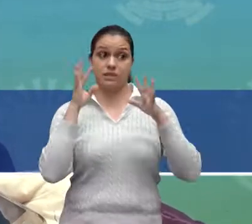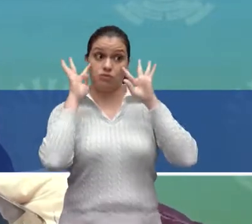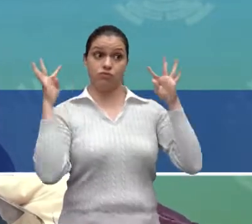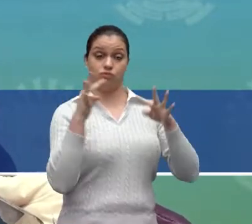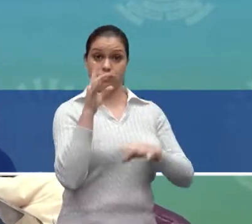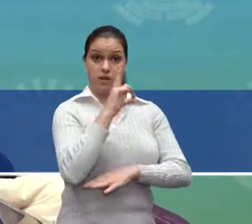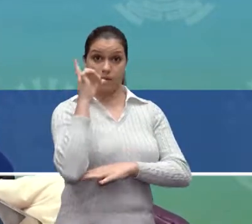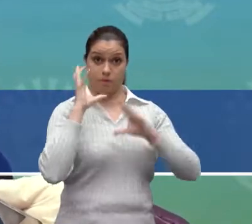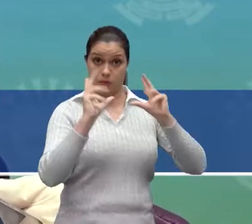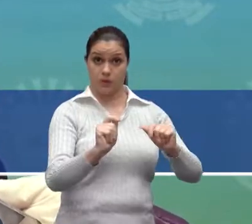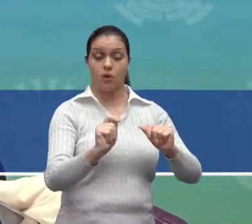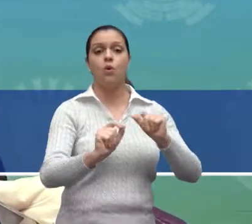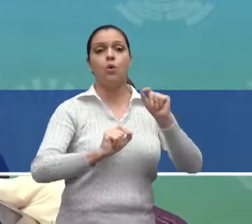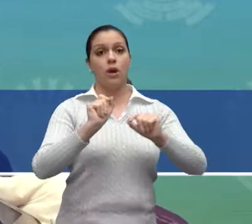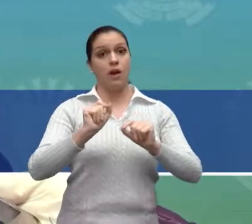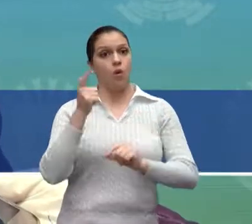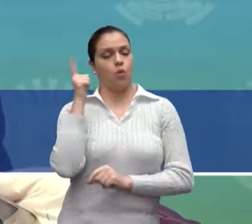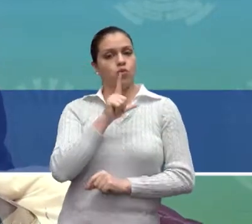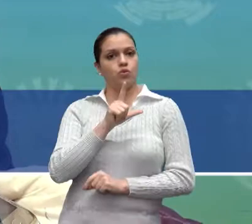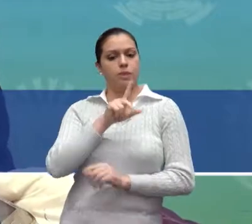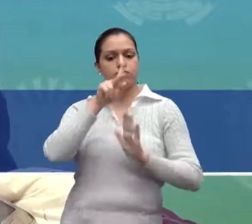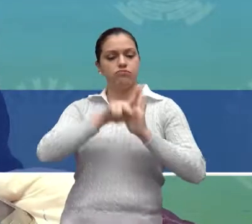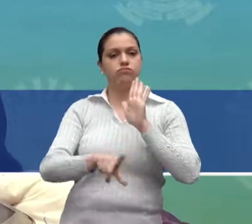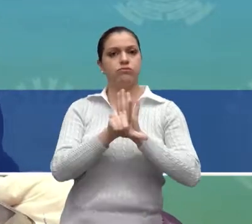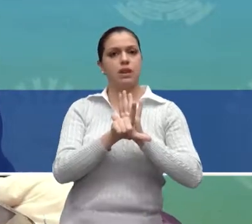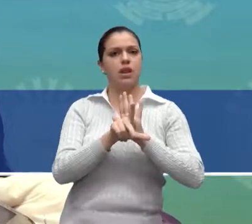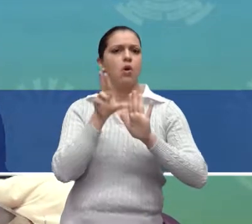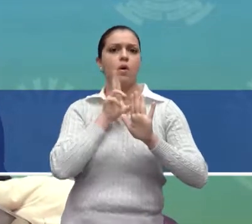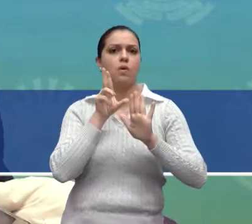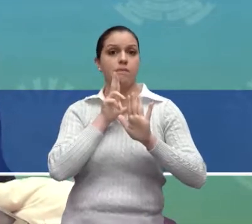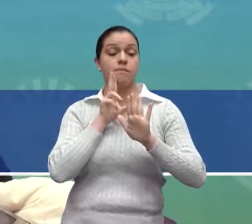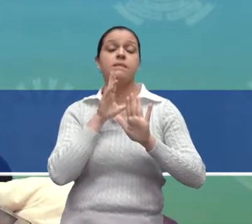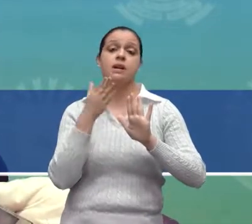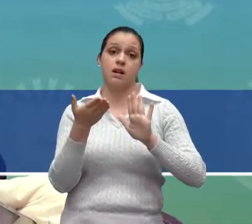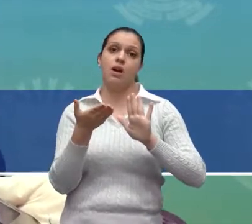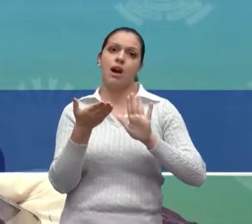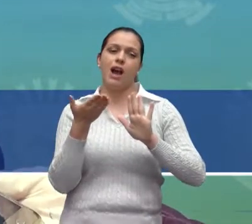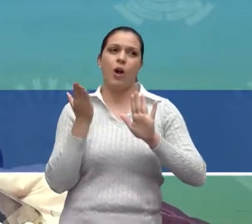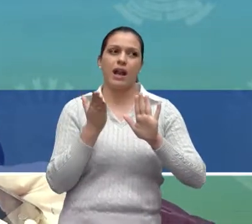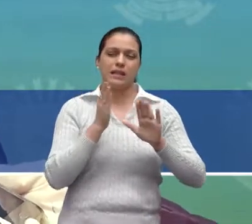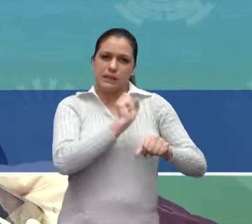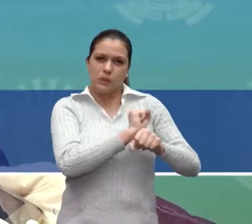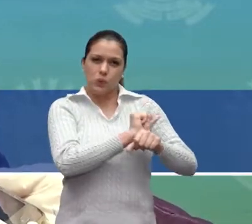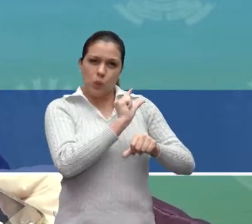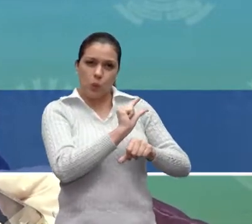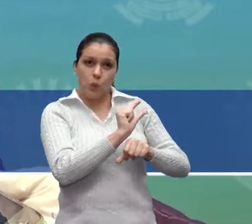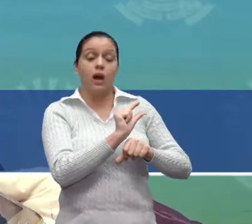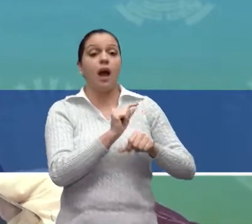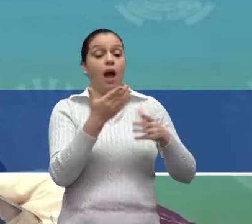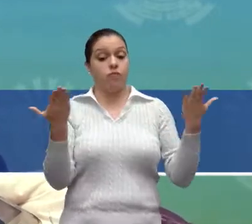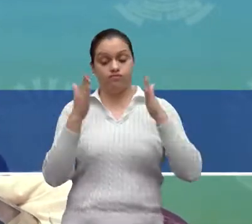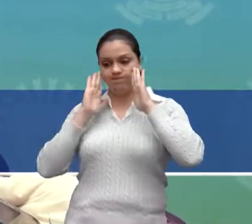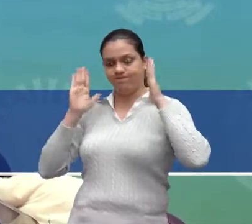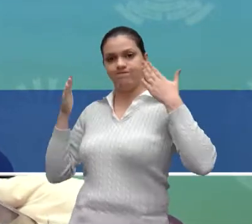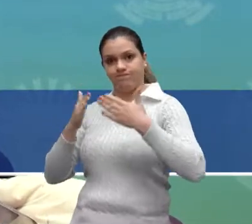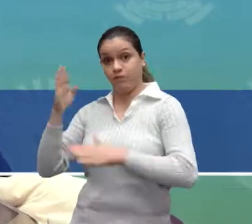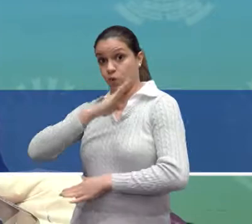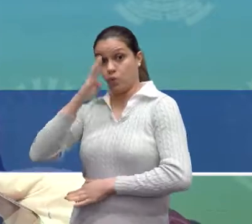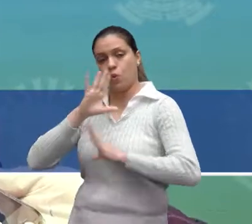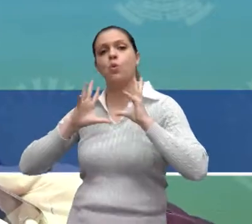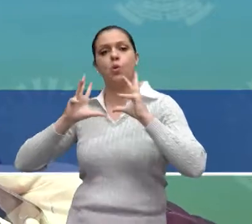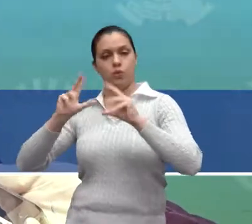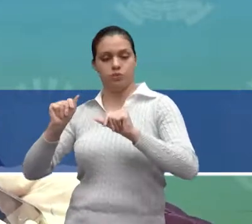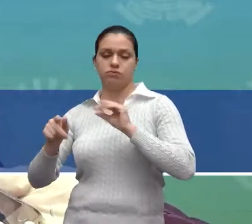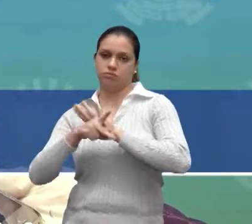atenção que a gente pediu para os parlamentares, para que aqueles projetos normais, de tramitação normal, desse uma segurada e desse